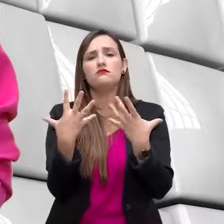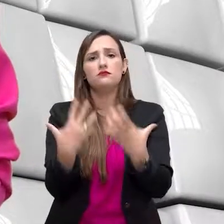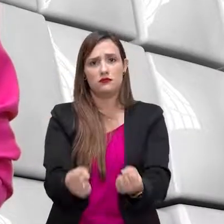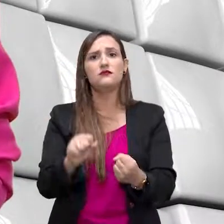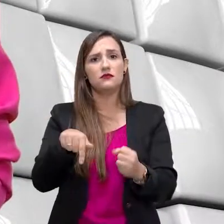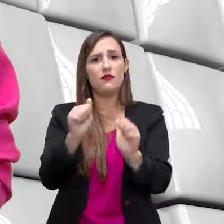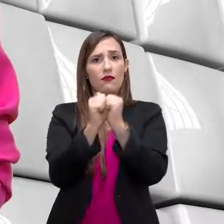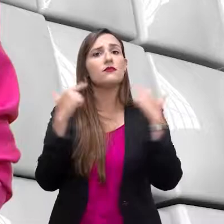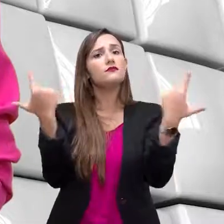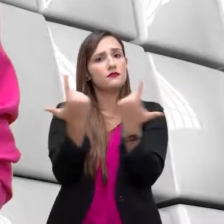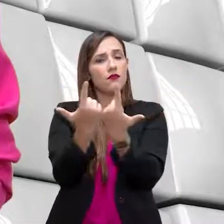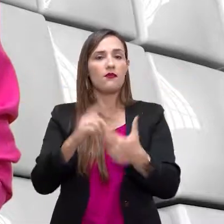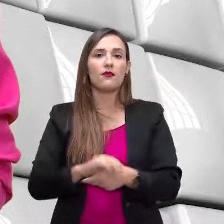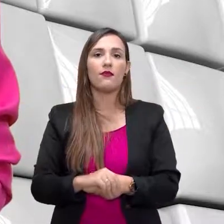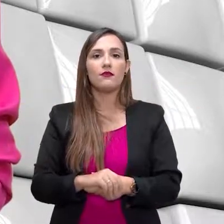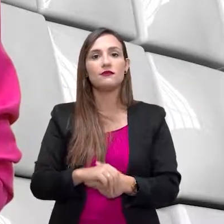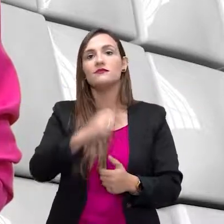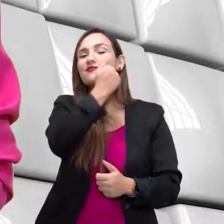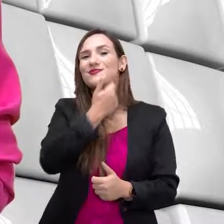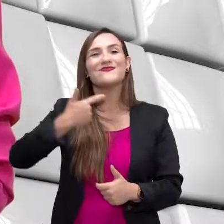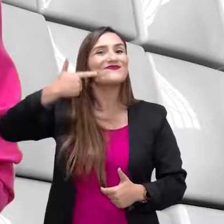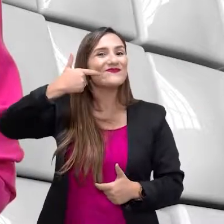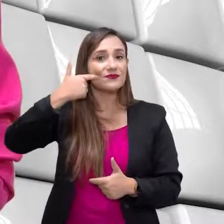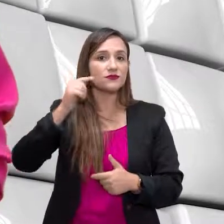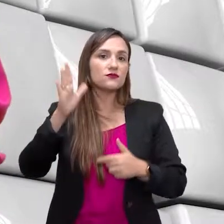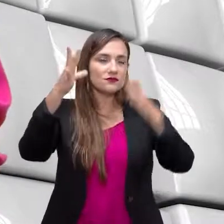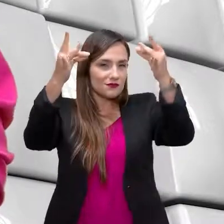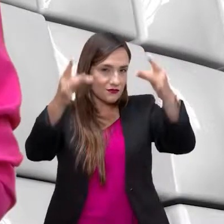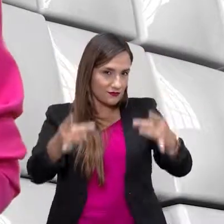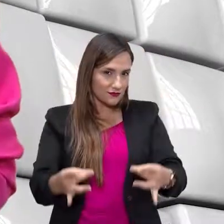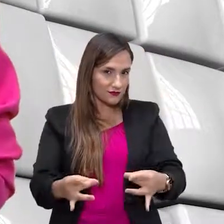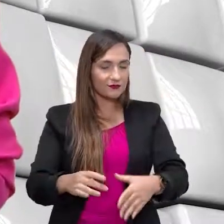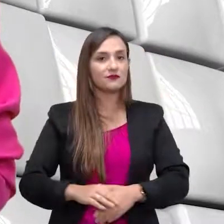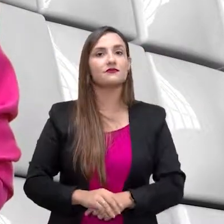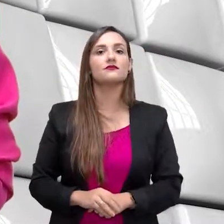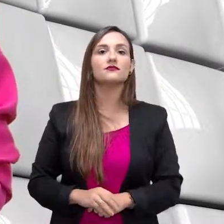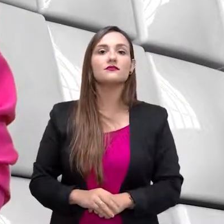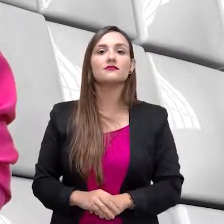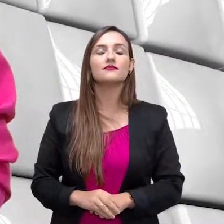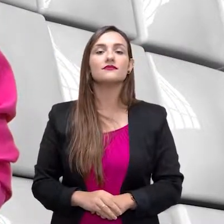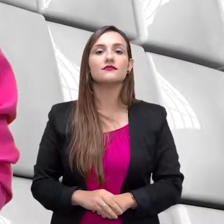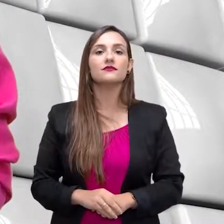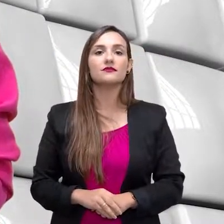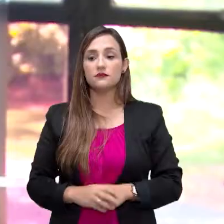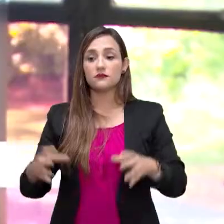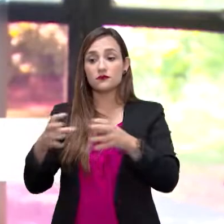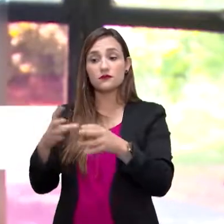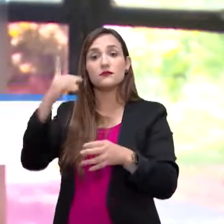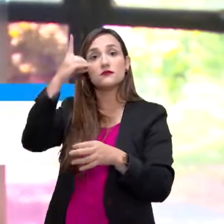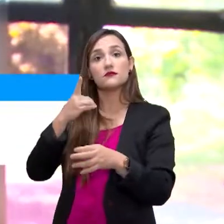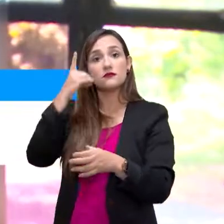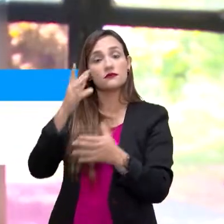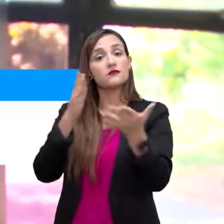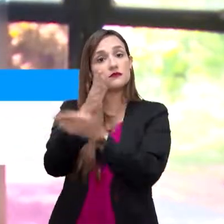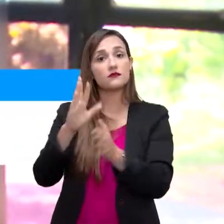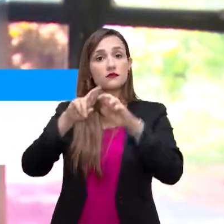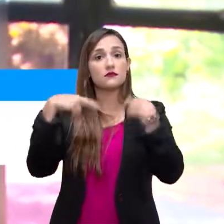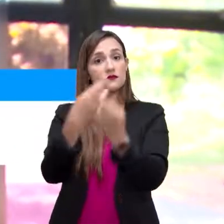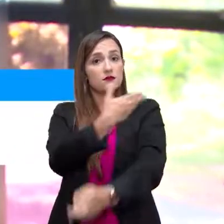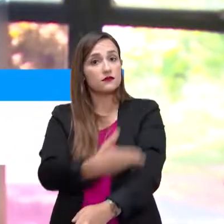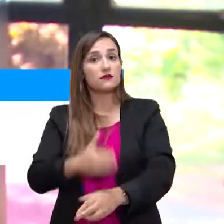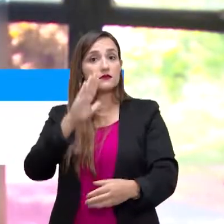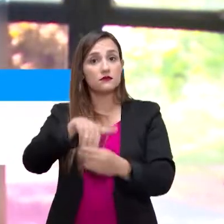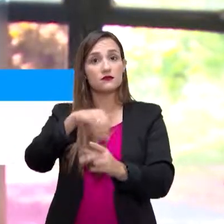tem calamidade reconhecida pela Assembleia. Ana Paula Gimenez tem os detalhes. Os parlamentares aprovaram em